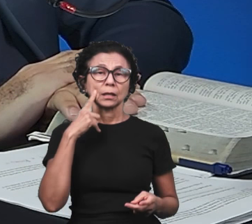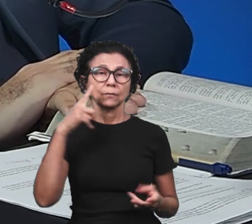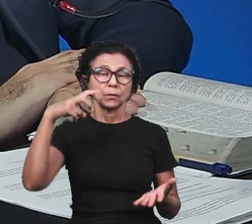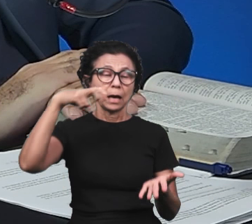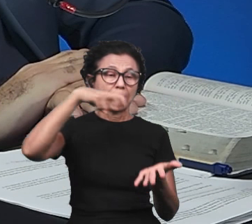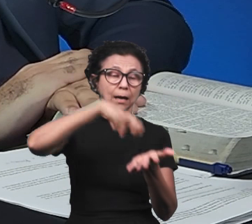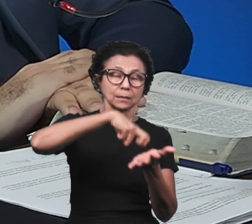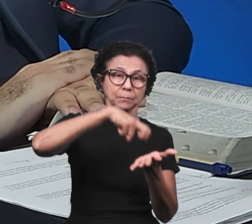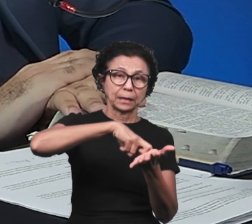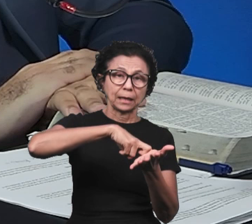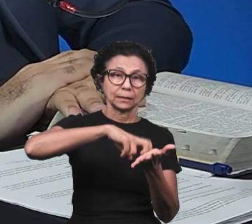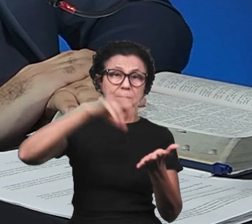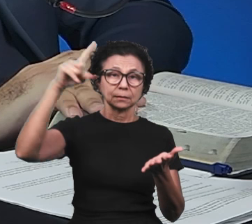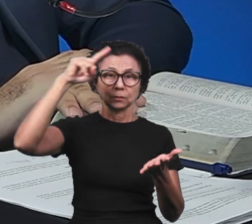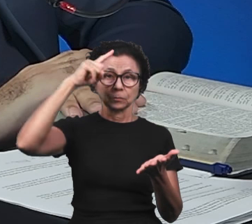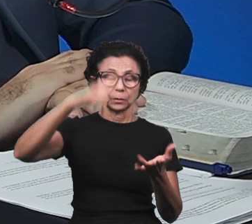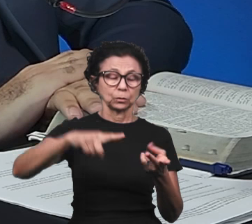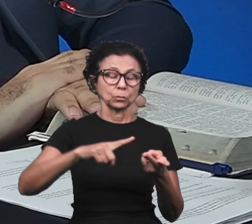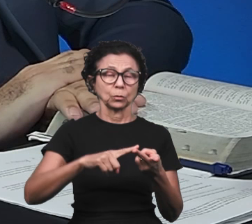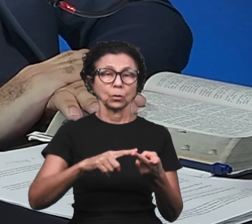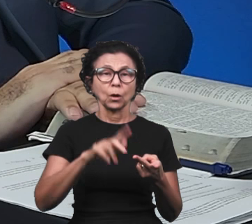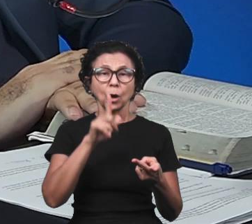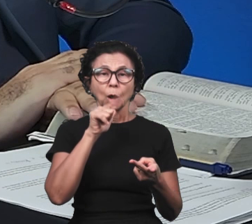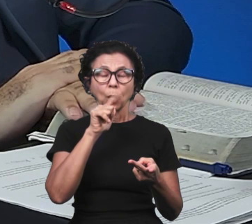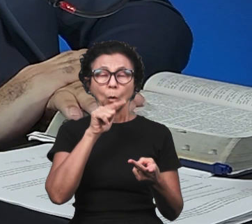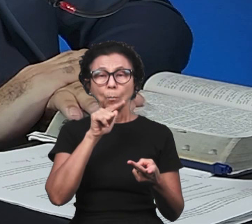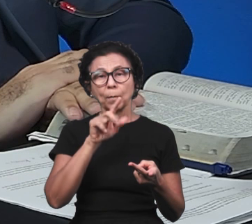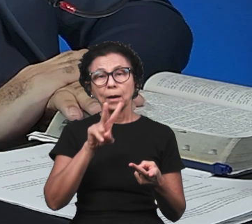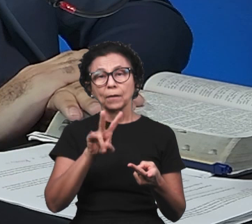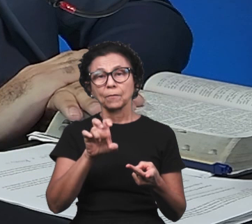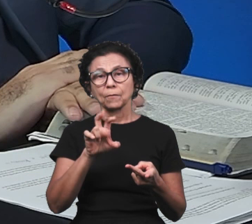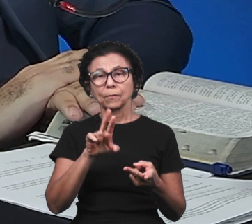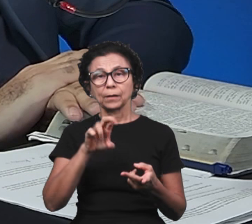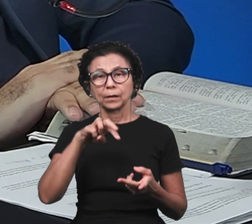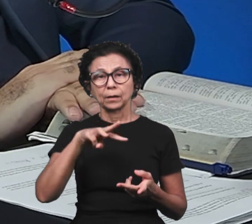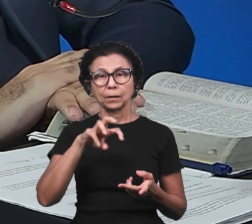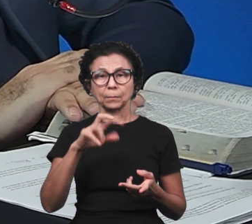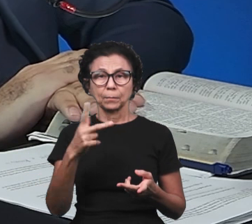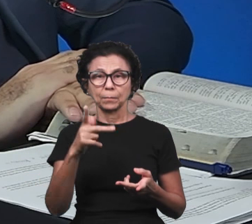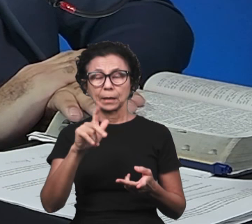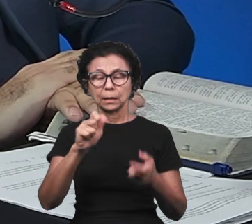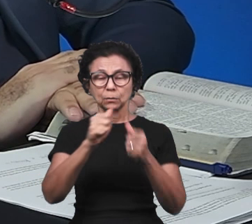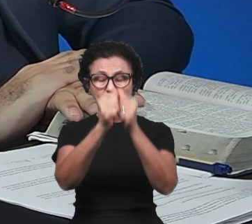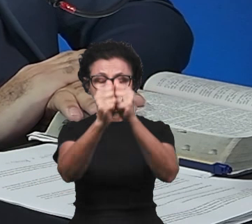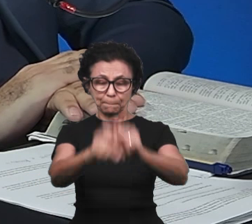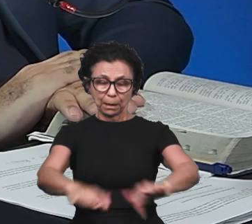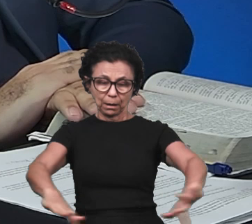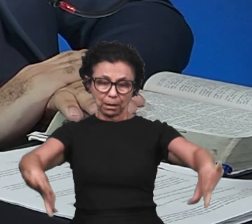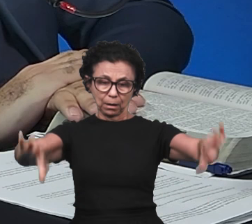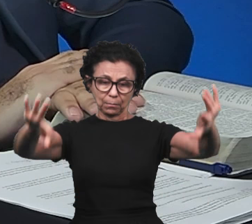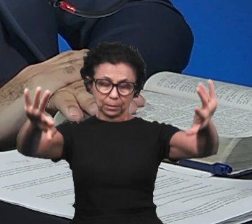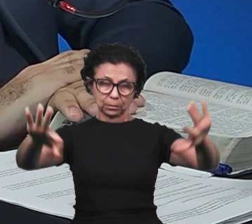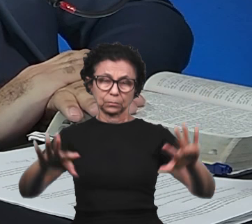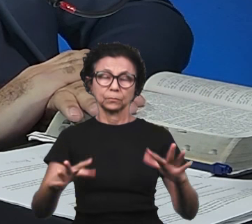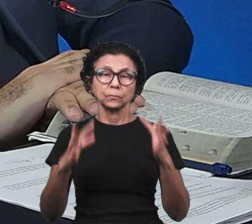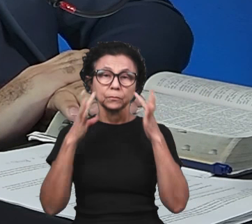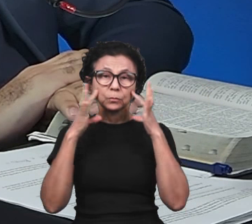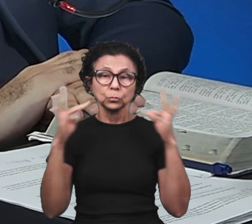abrindo, a caminhada no deserto, tudo ele fez participando junto com